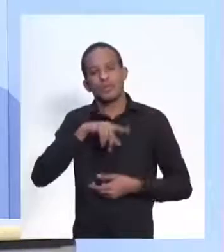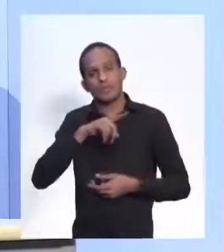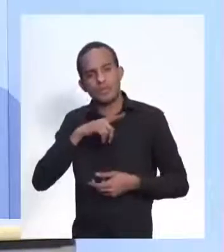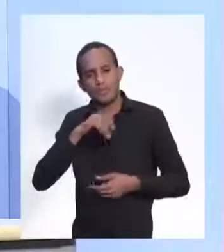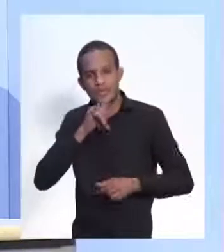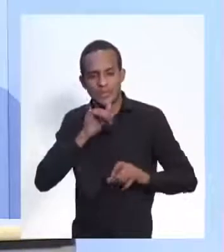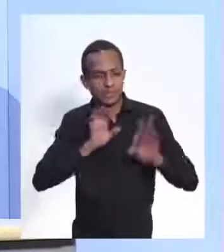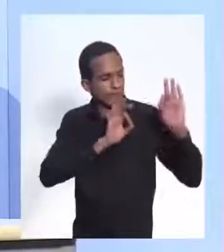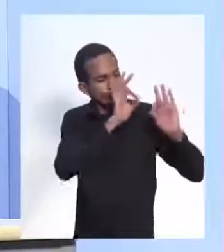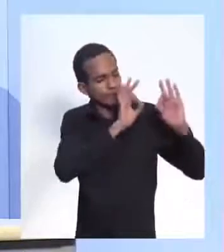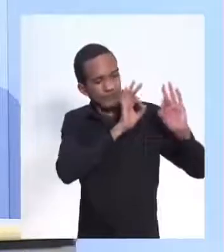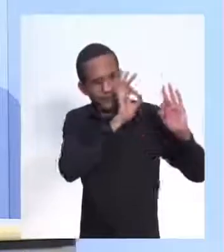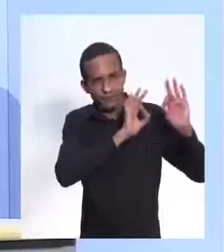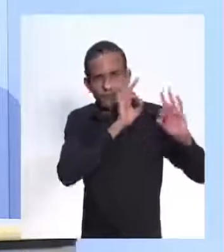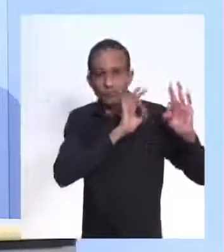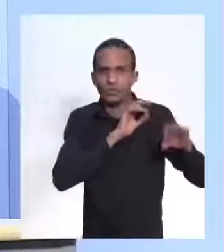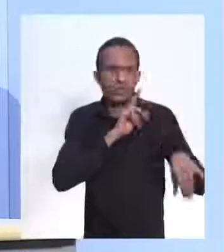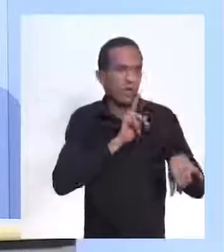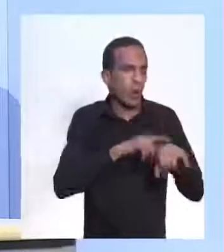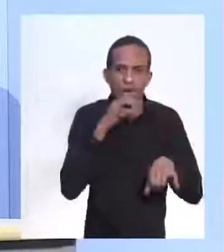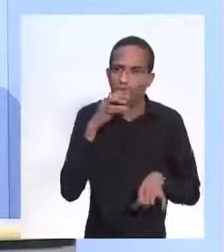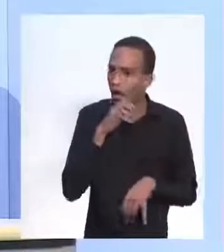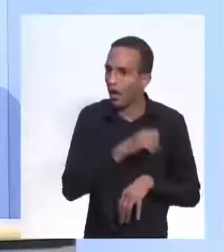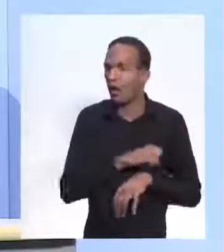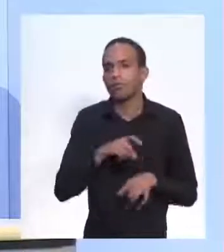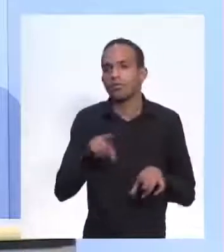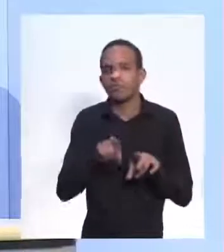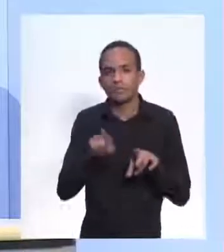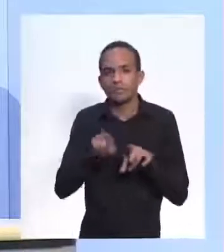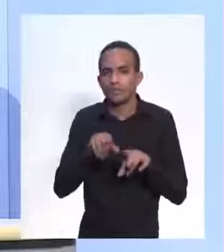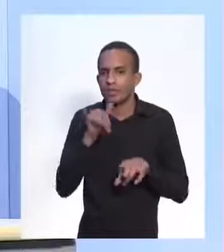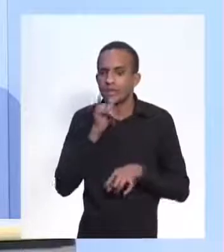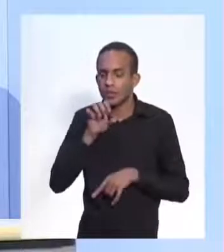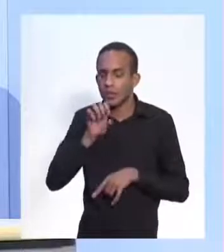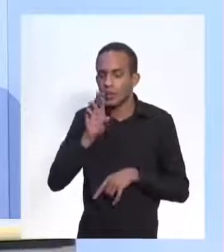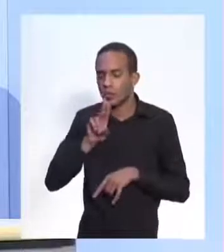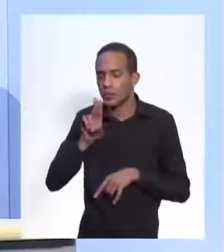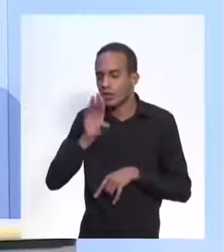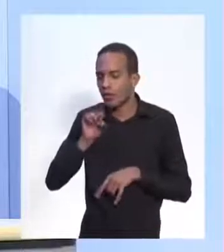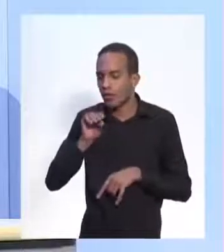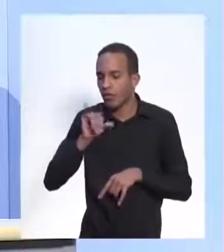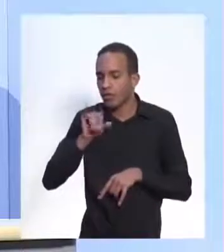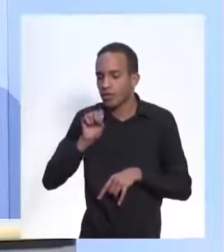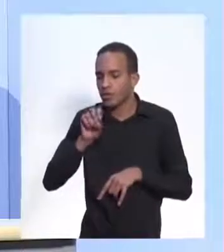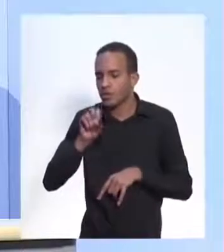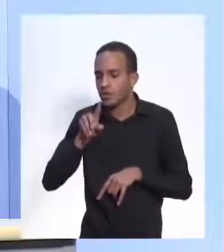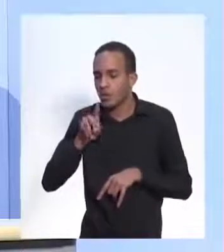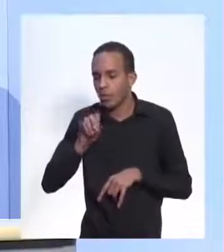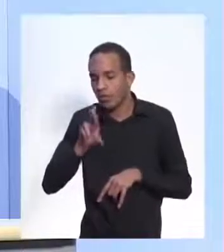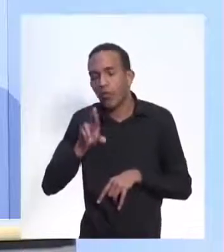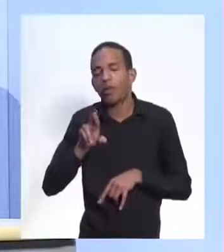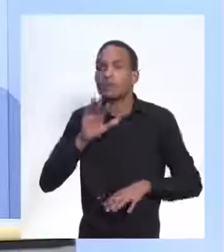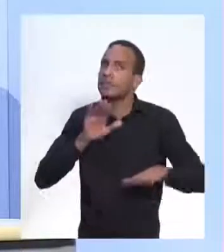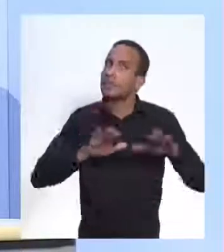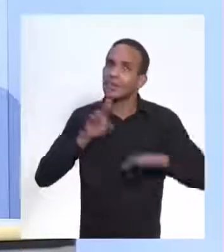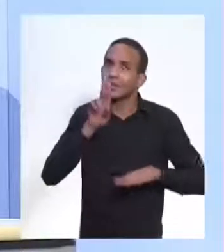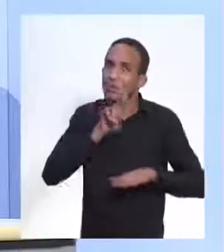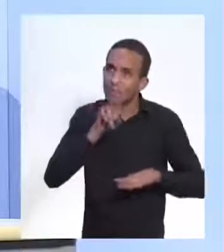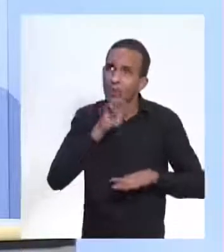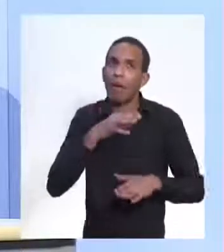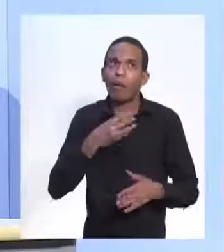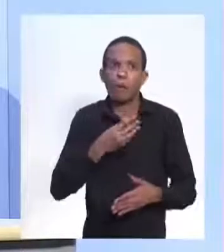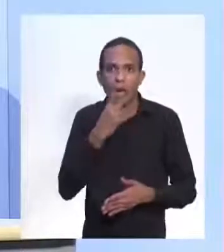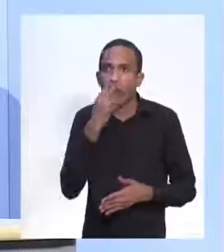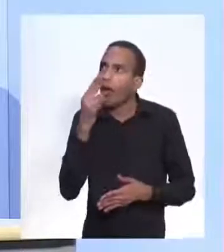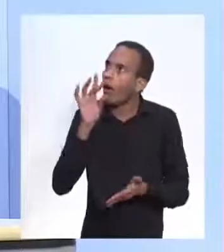desde cenários, né, improvisados assim rápidos, feitos com isopor, que podem ficar bem realistas, né, dependendo da maneira, né,